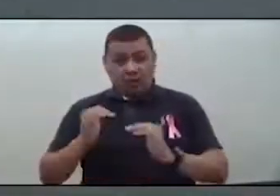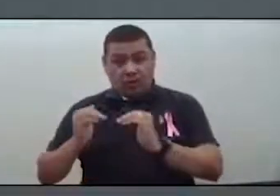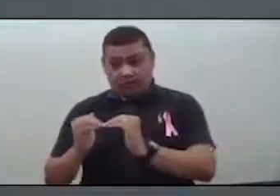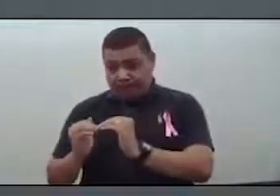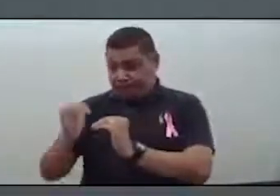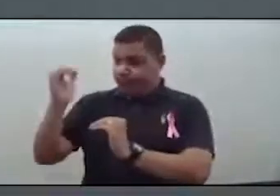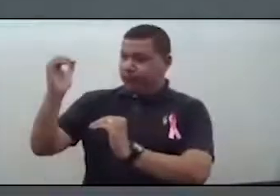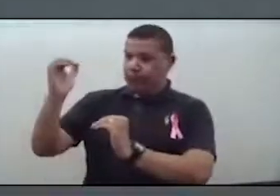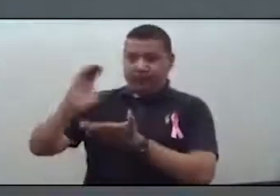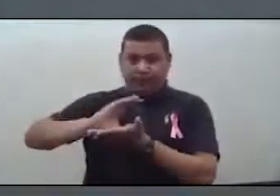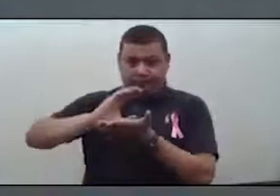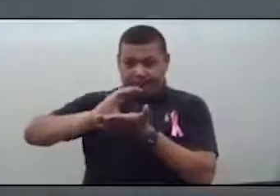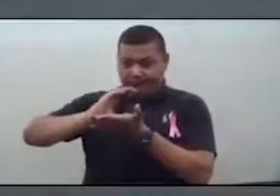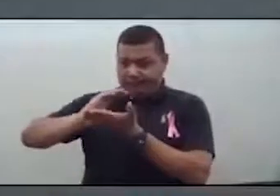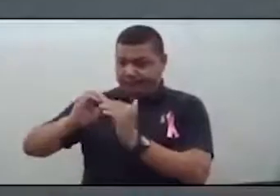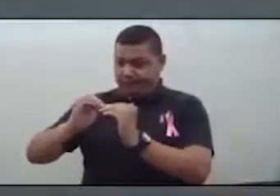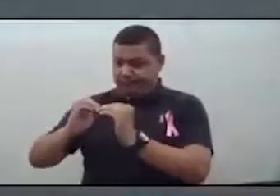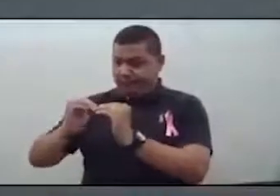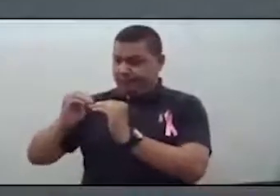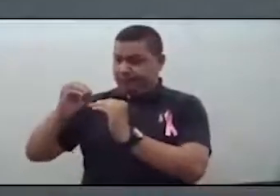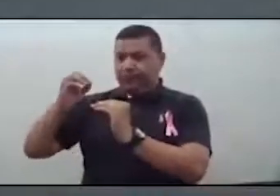pouco, aproximadamente